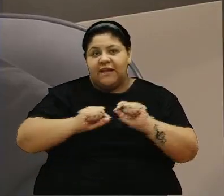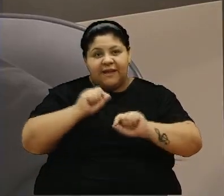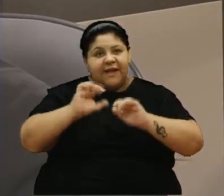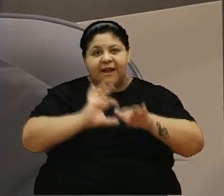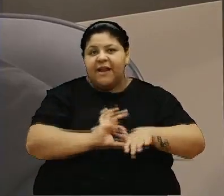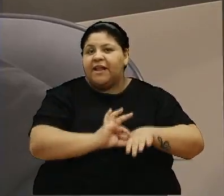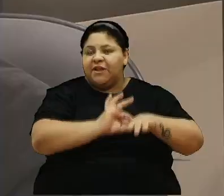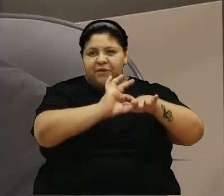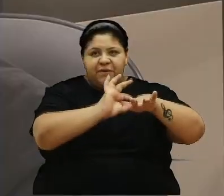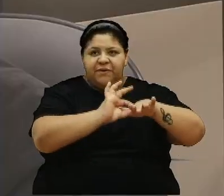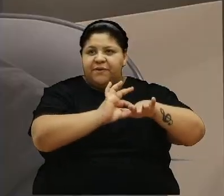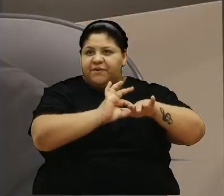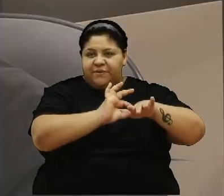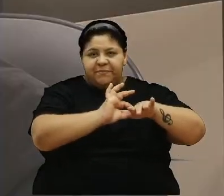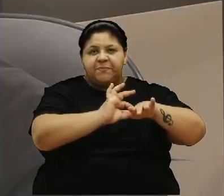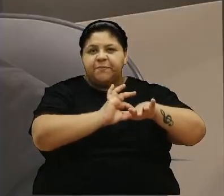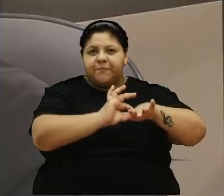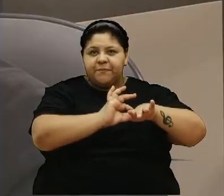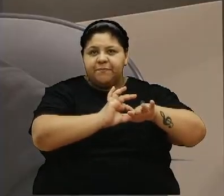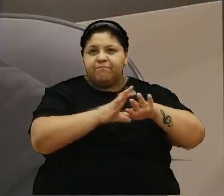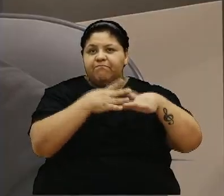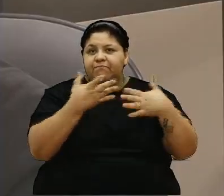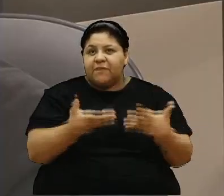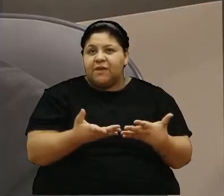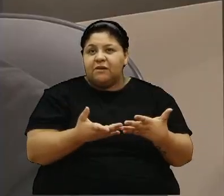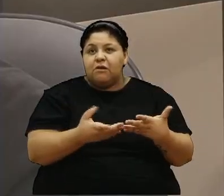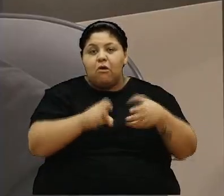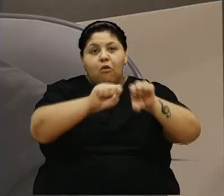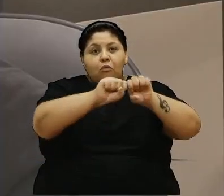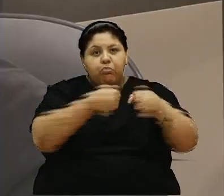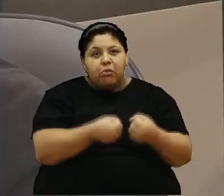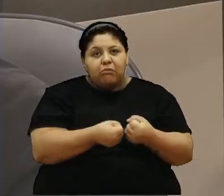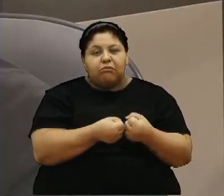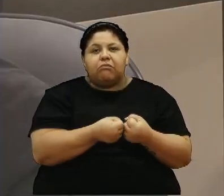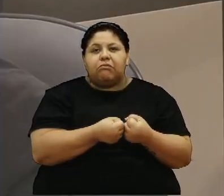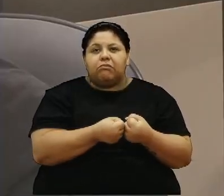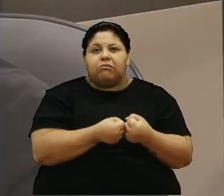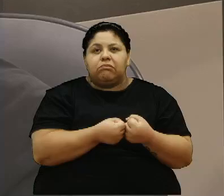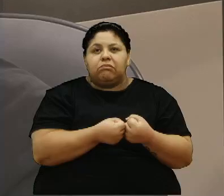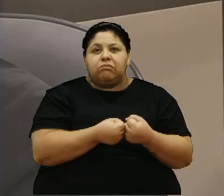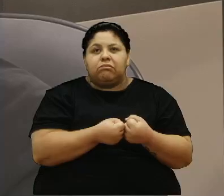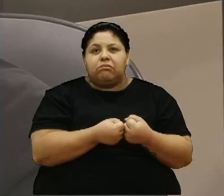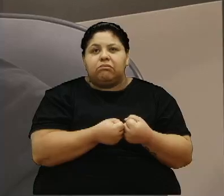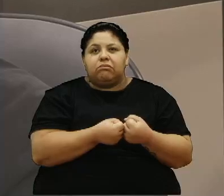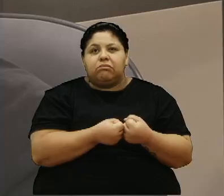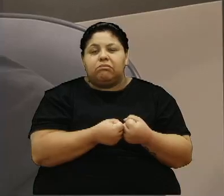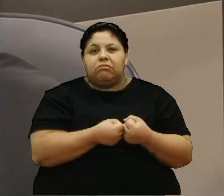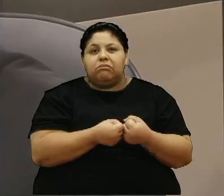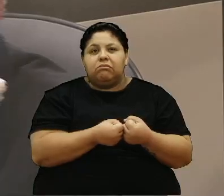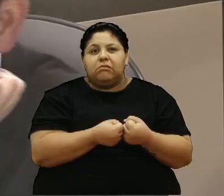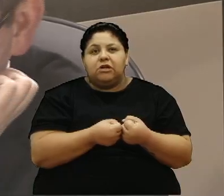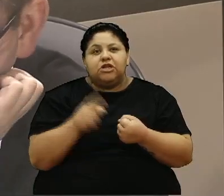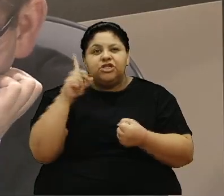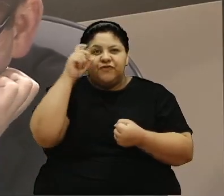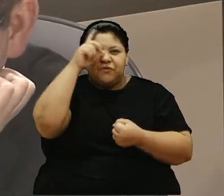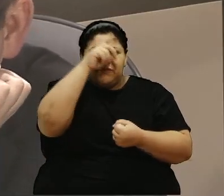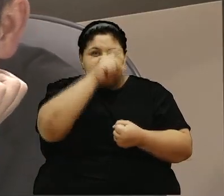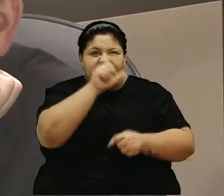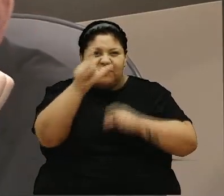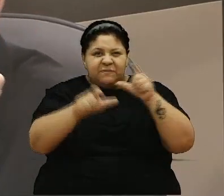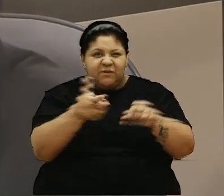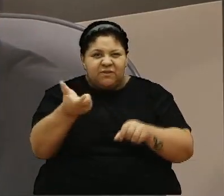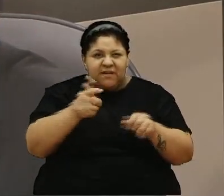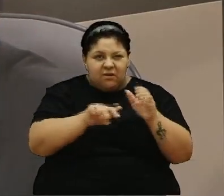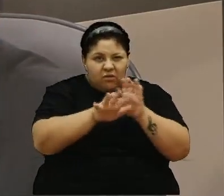qual o espectro político, acabaram derrubando, revogando isso, onde dava ali um aperto em quem queria fazer esqueminha. E